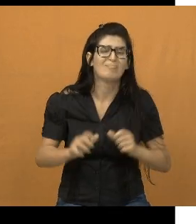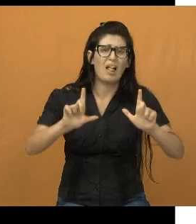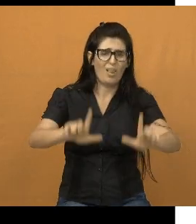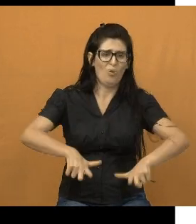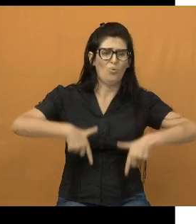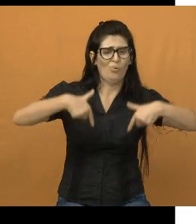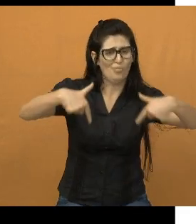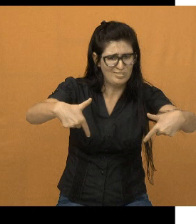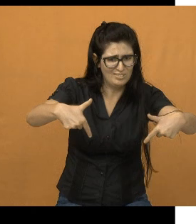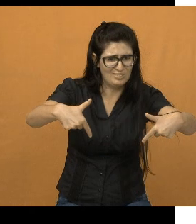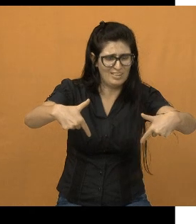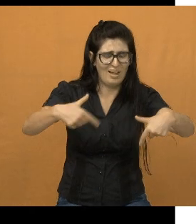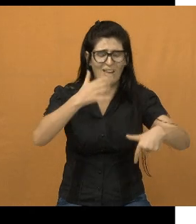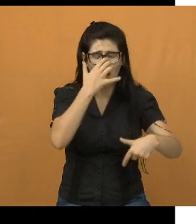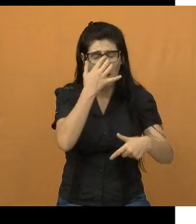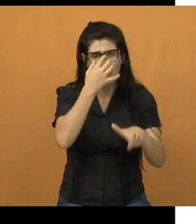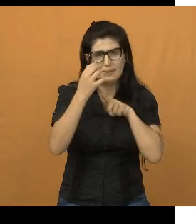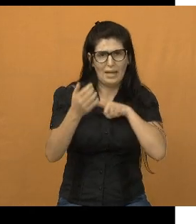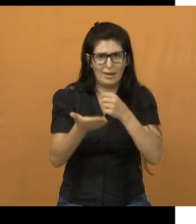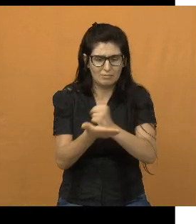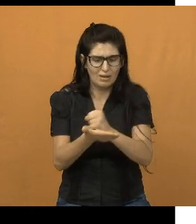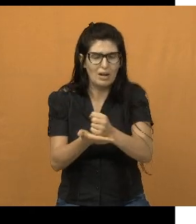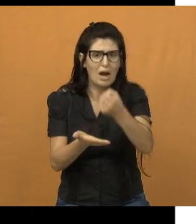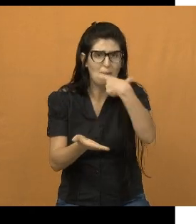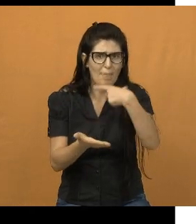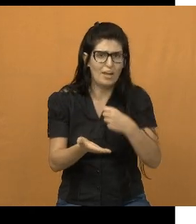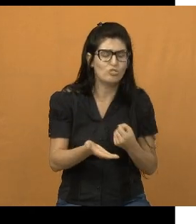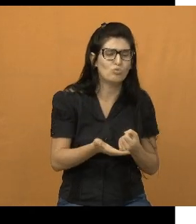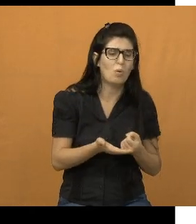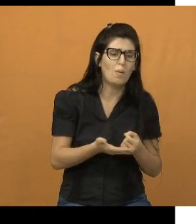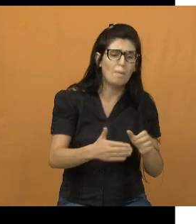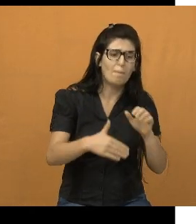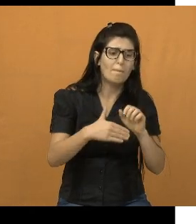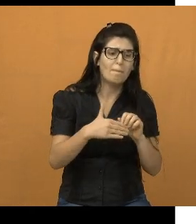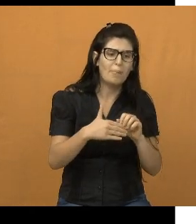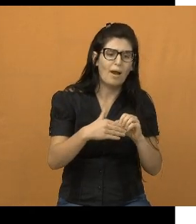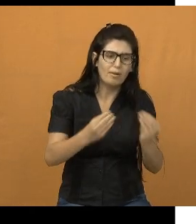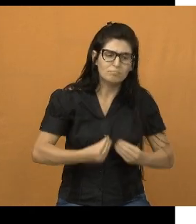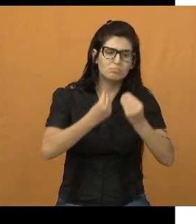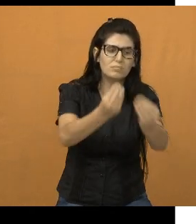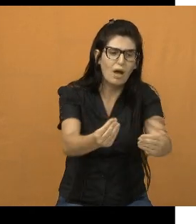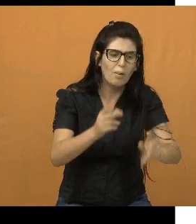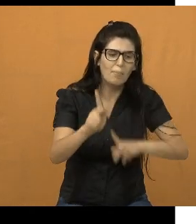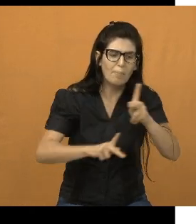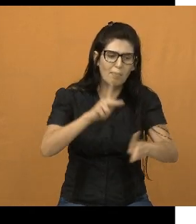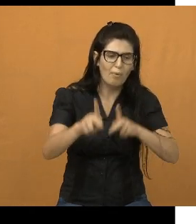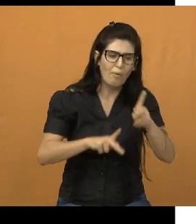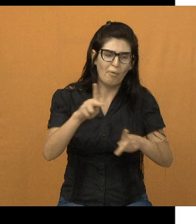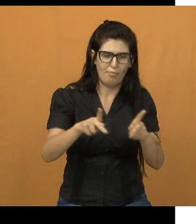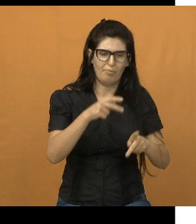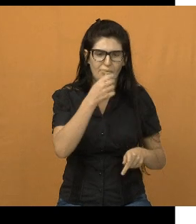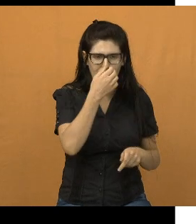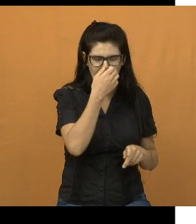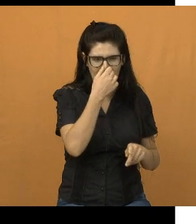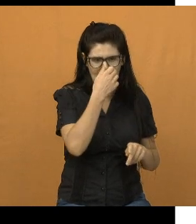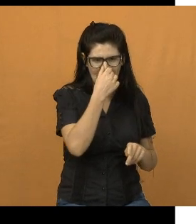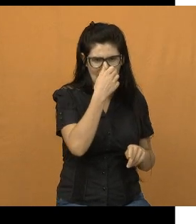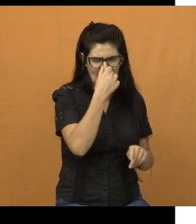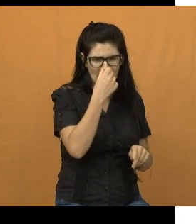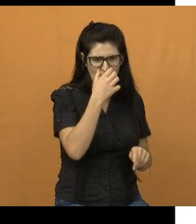é manter o estoque com todos os problemas que a gente tem, principalmente de férias coletivas de